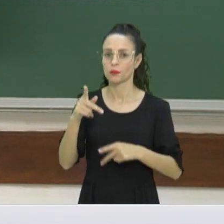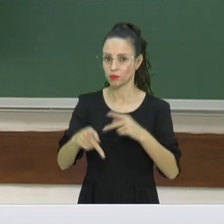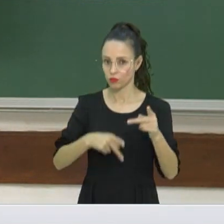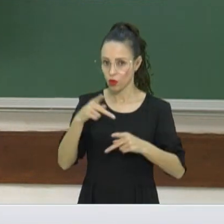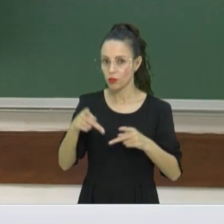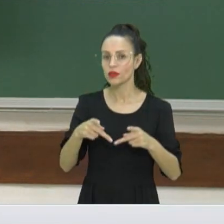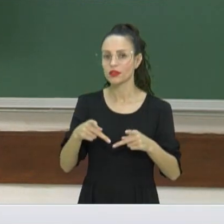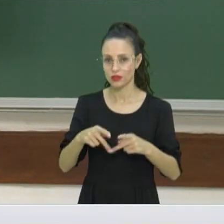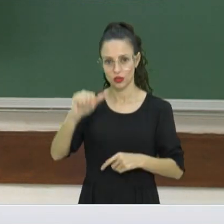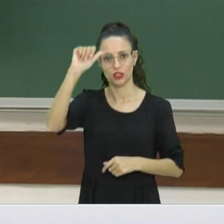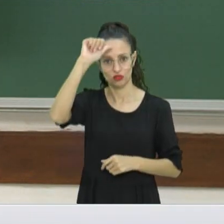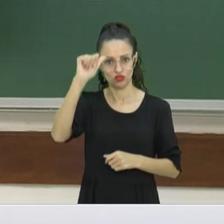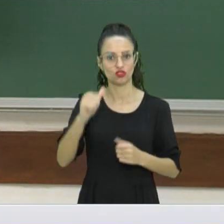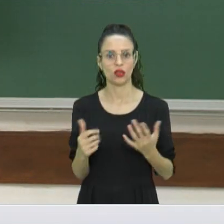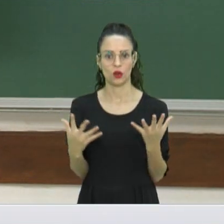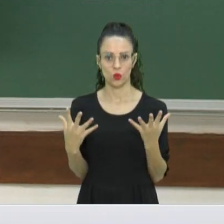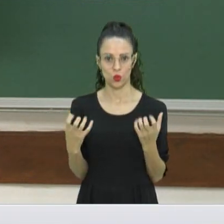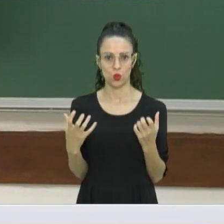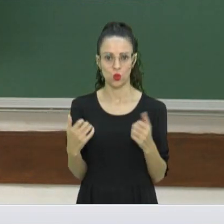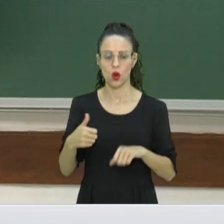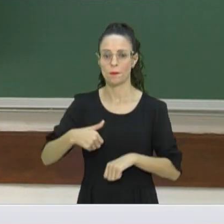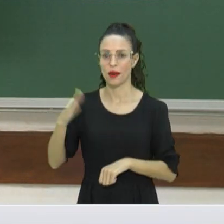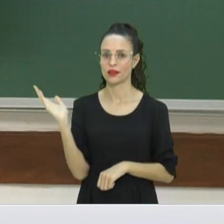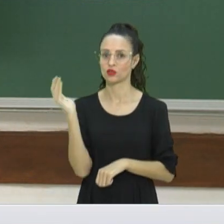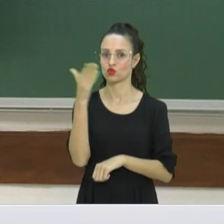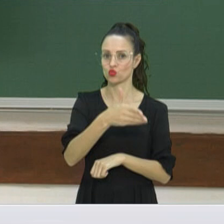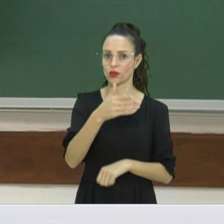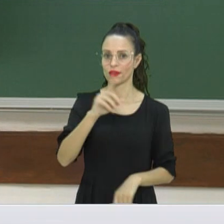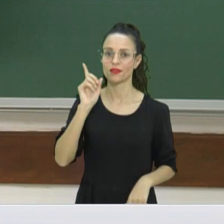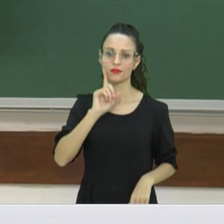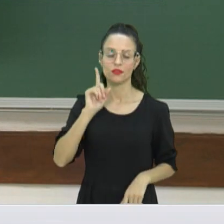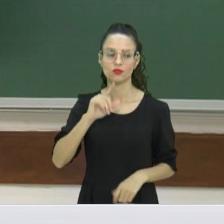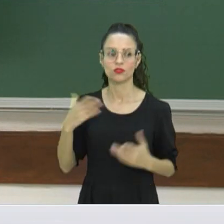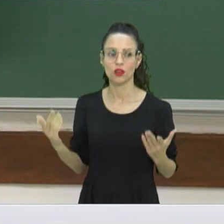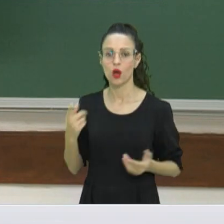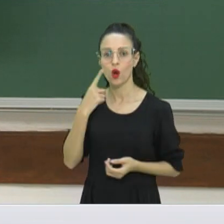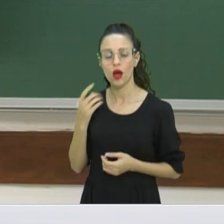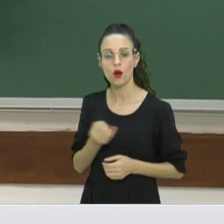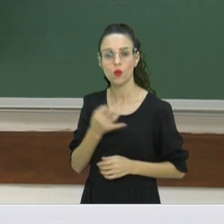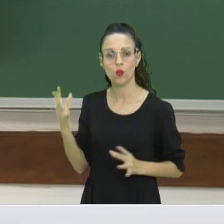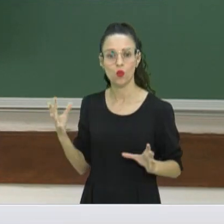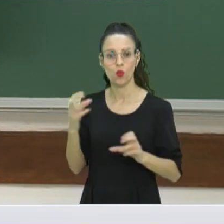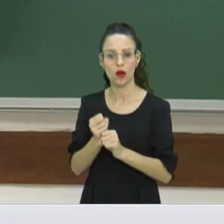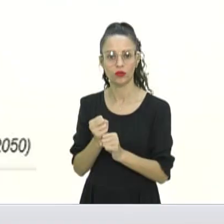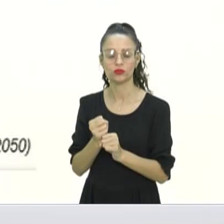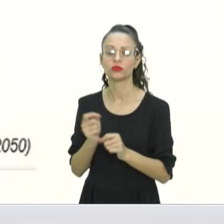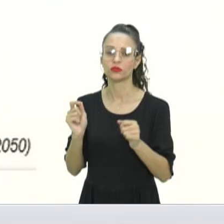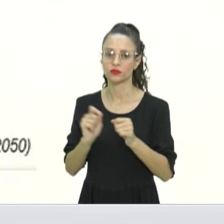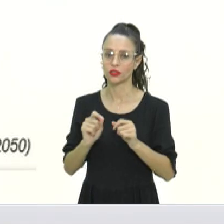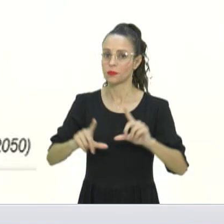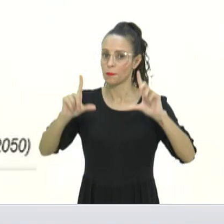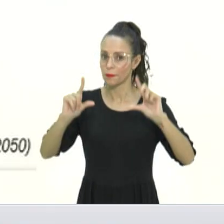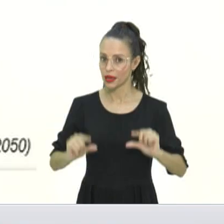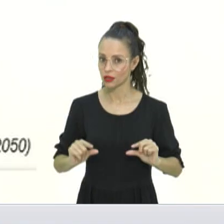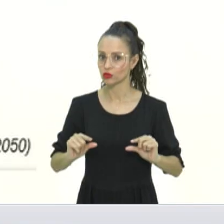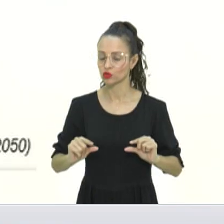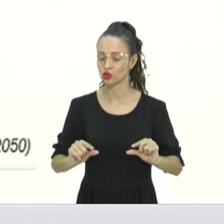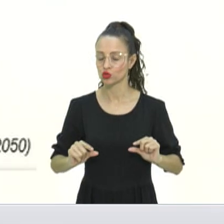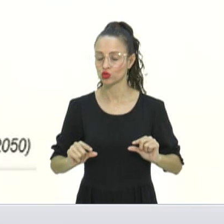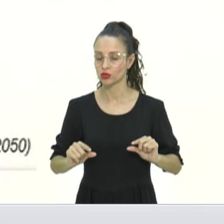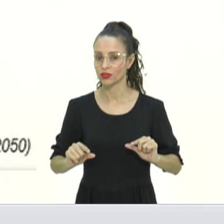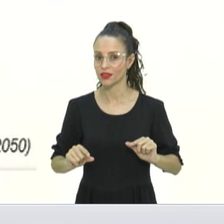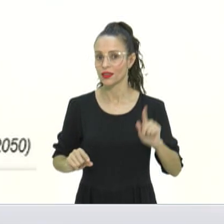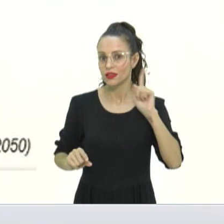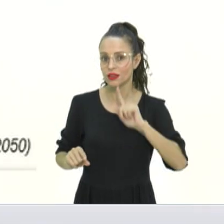da Índia é também muito superior dos Estados Unidos. E olha o quanto eles produzem de menos lixo. Estados Unidos,